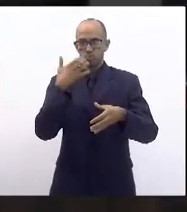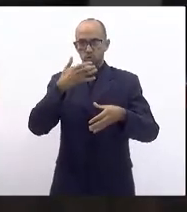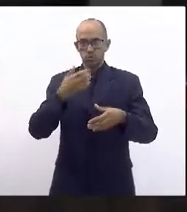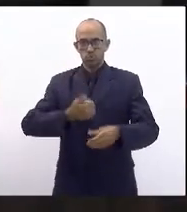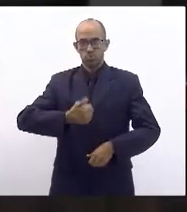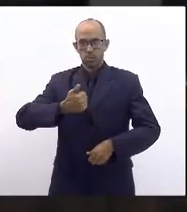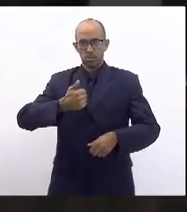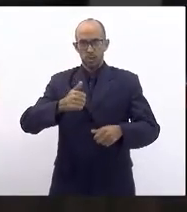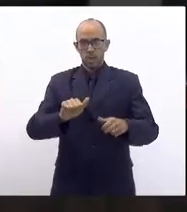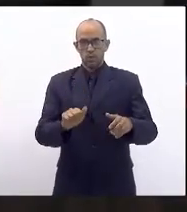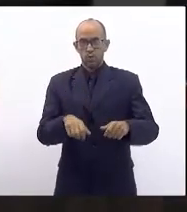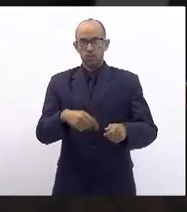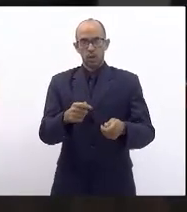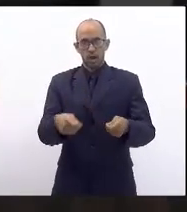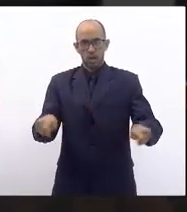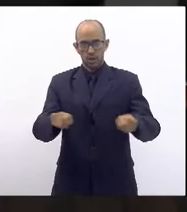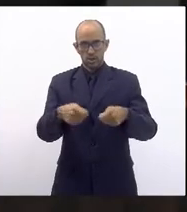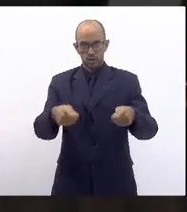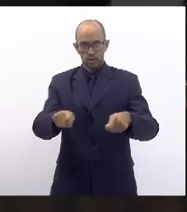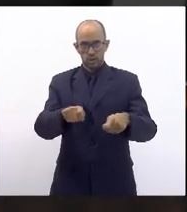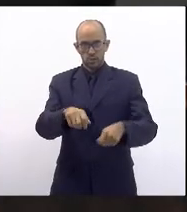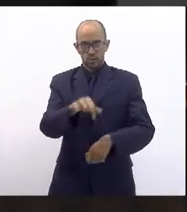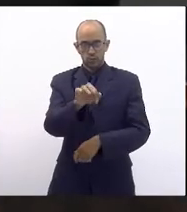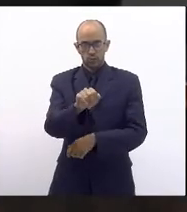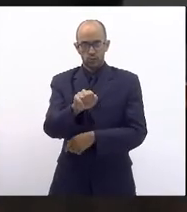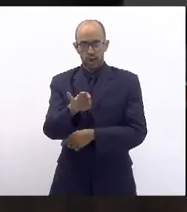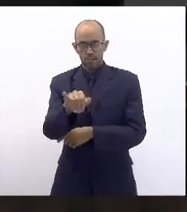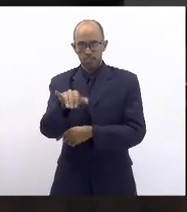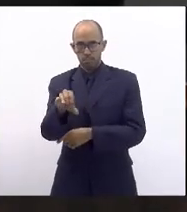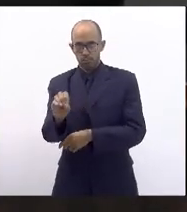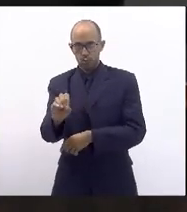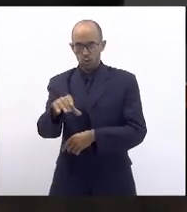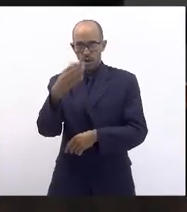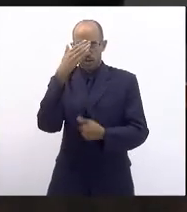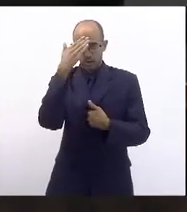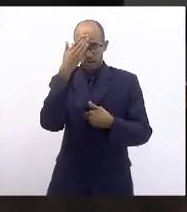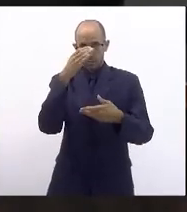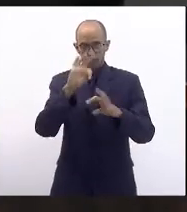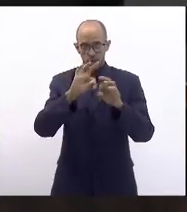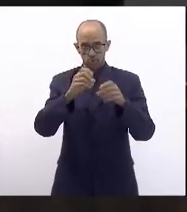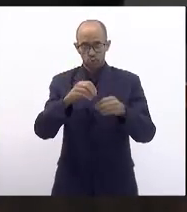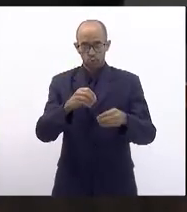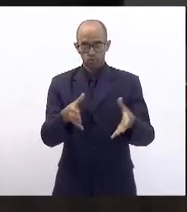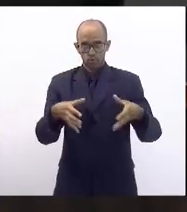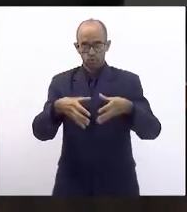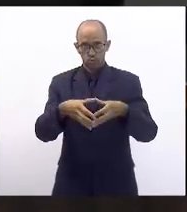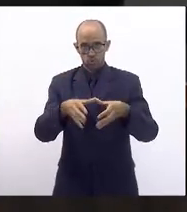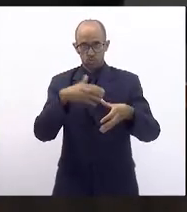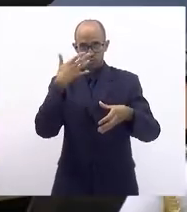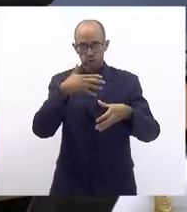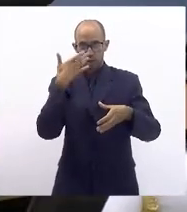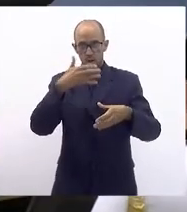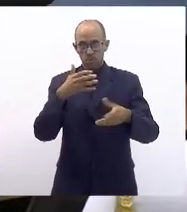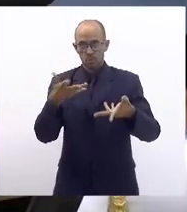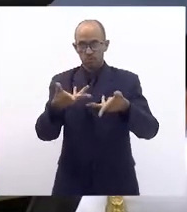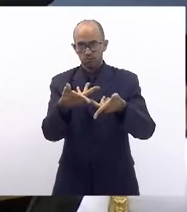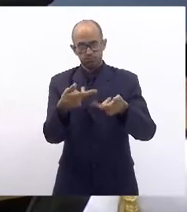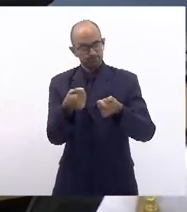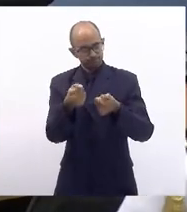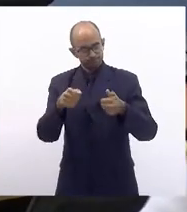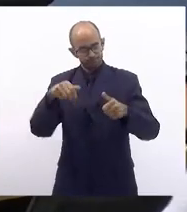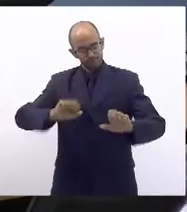de Guardas sob a regência do Subtenente Fábio agradecemos desde já a todos os integrantes da banda para abrilhantar esta cerimônia